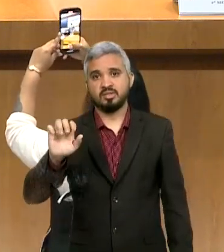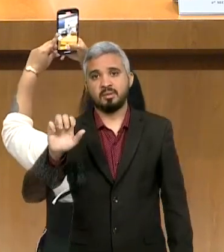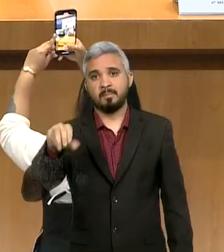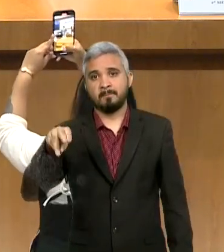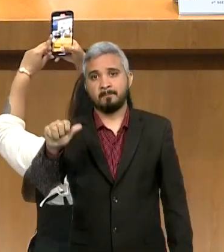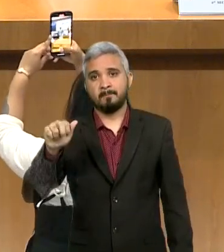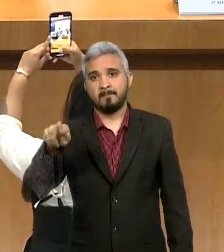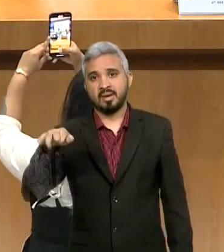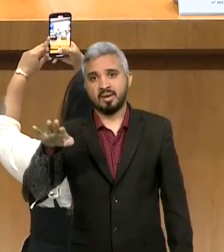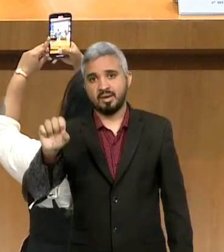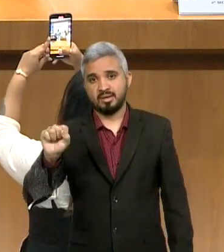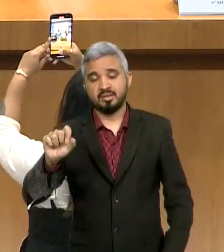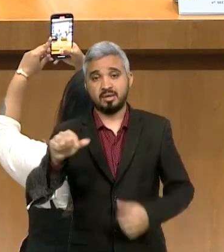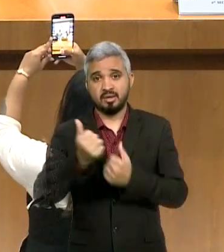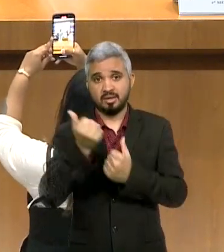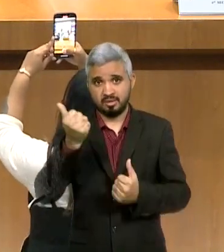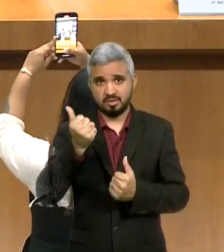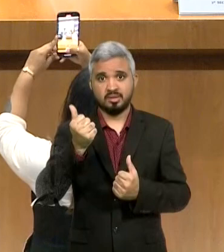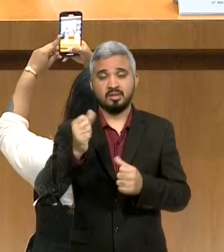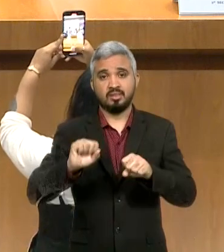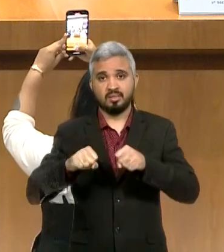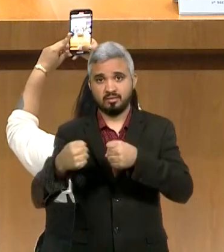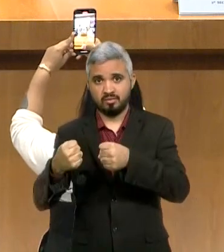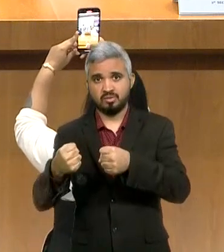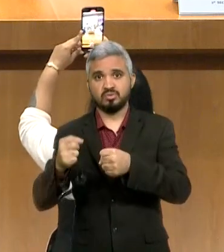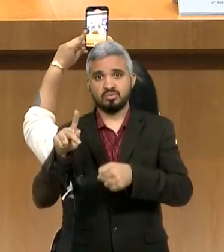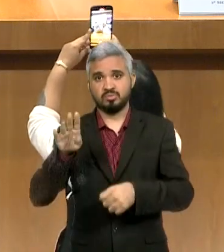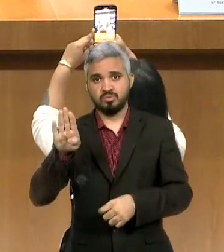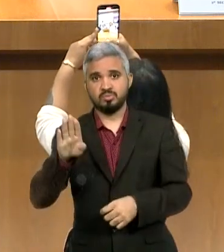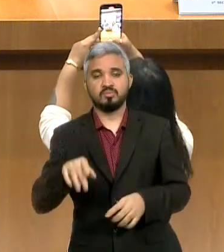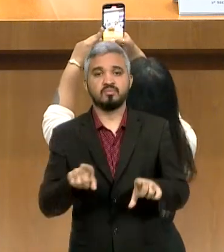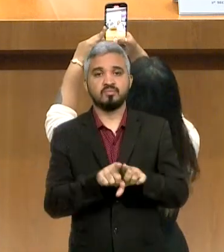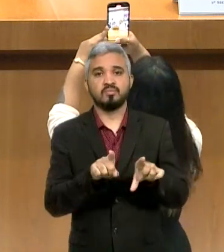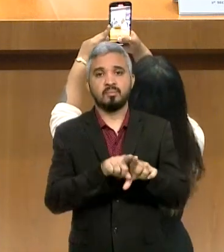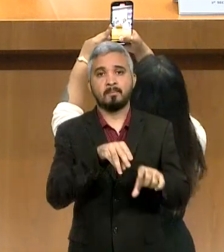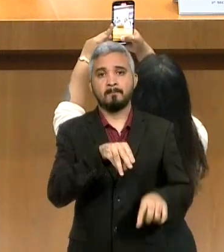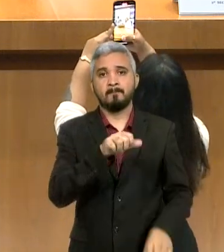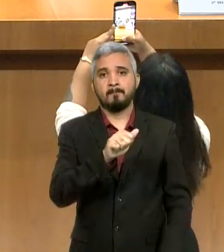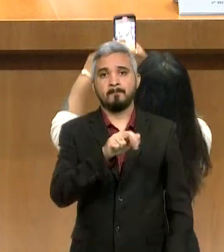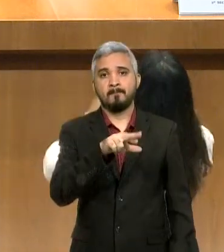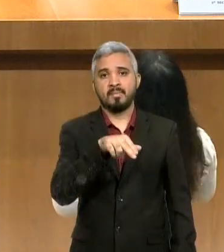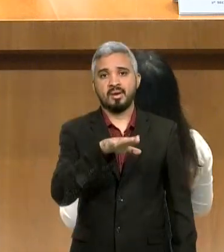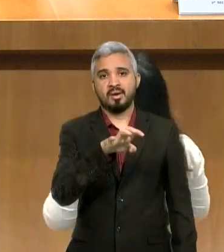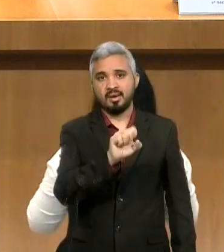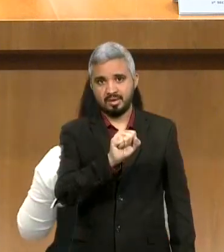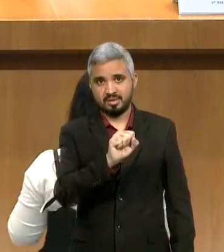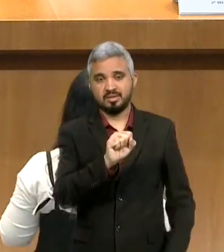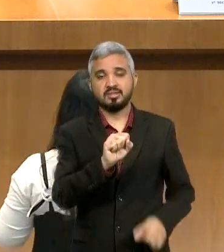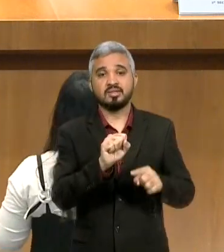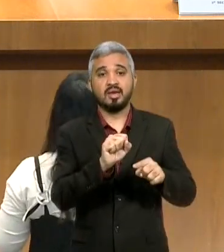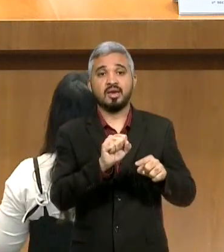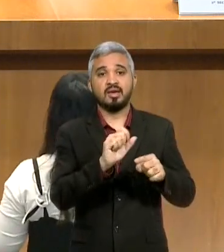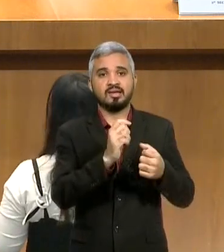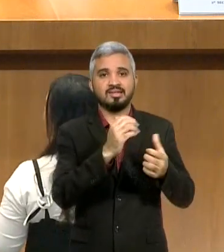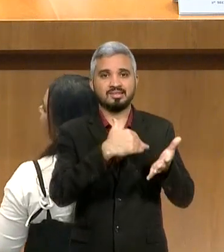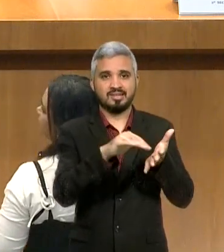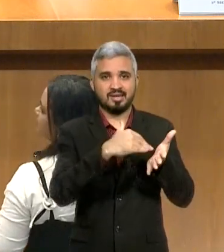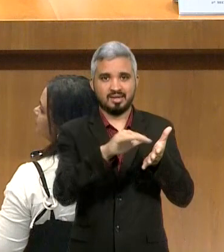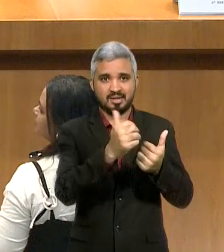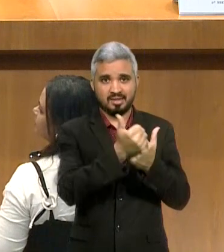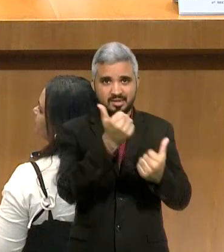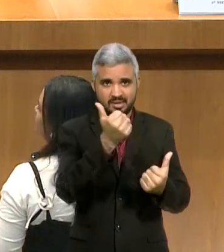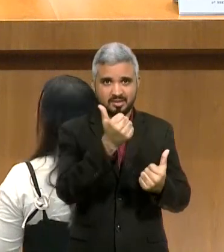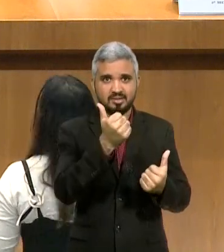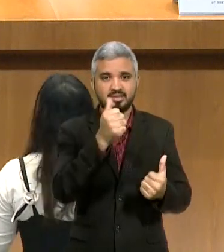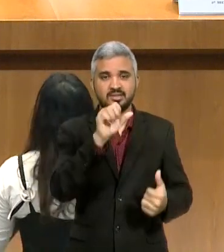do Maranhão. Do doutor Marcos Monteiro, secretário adjunto da CEMAG e do